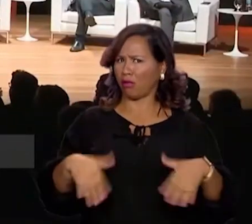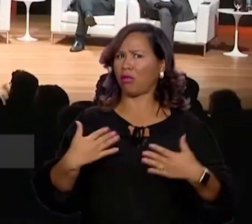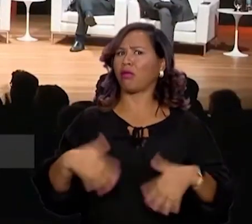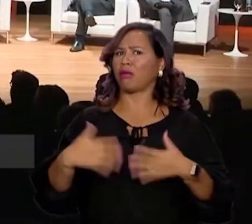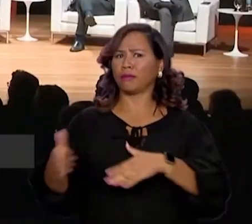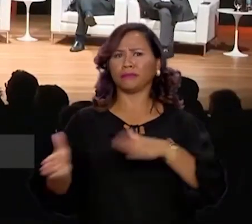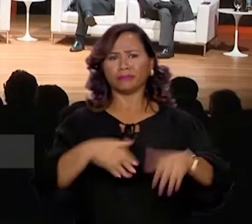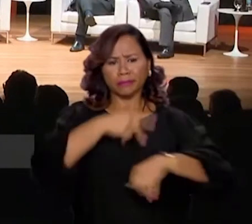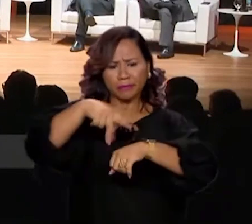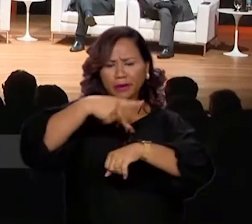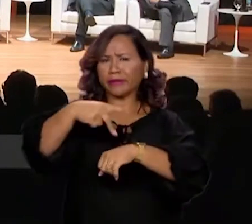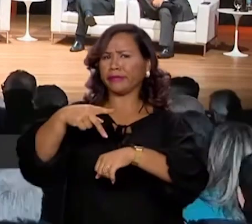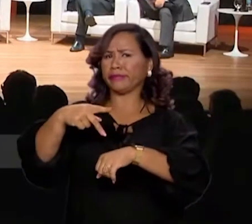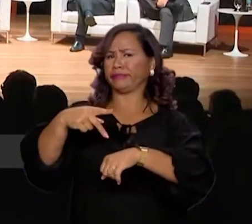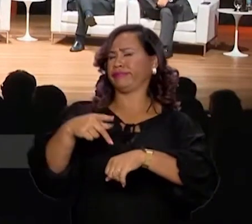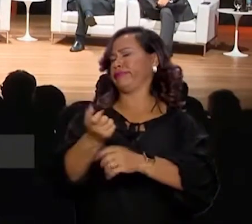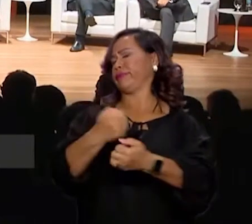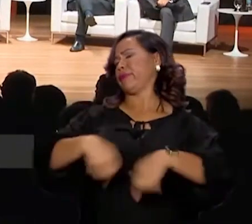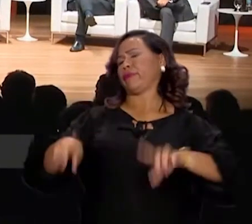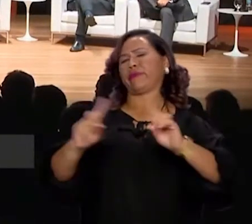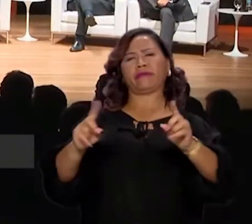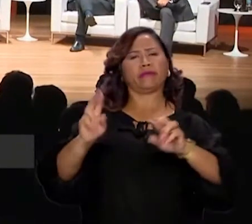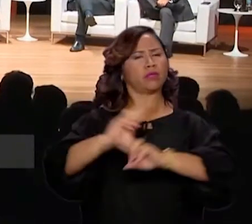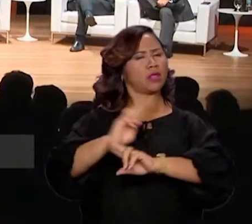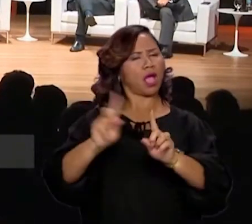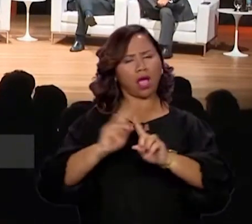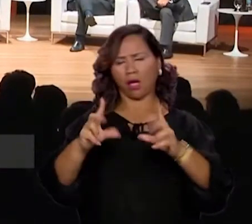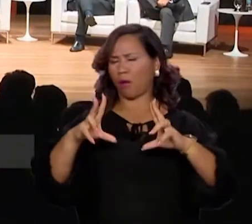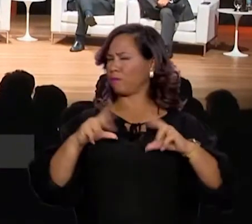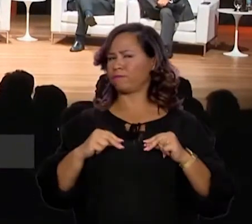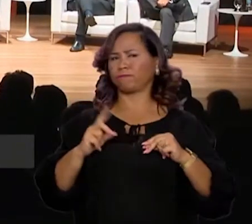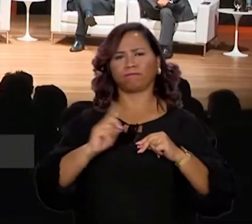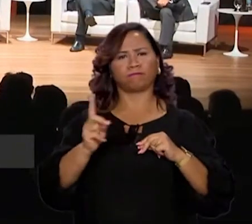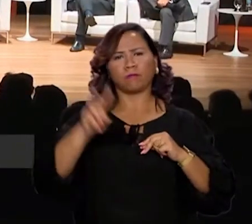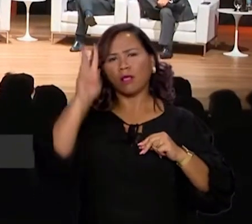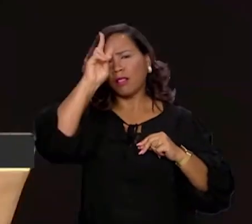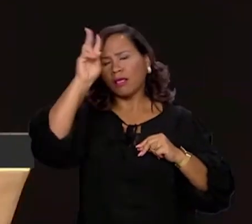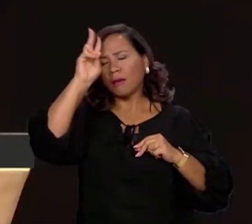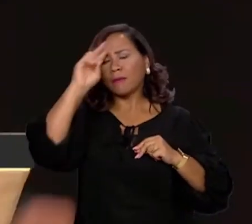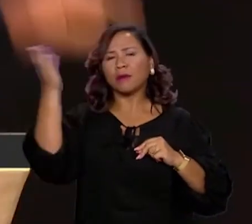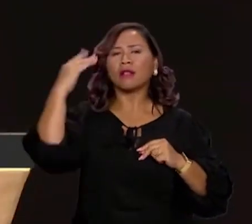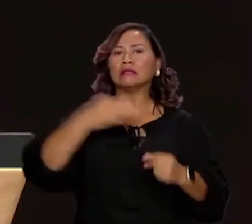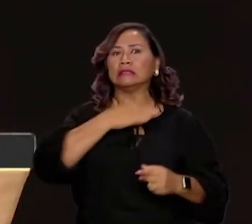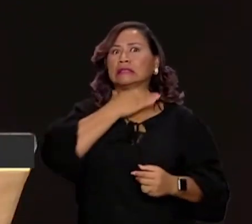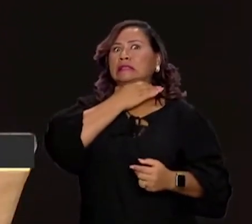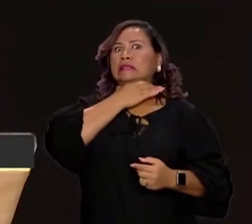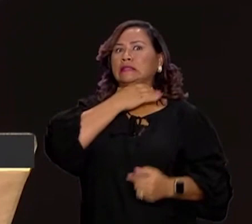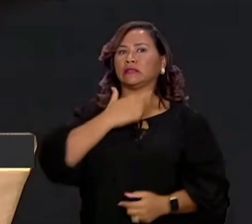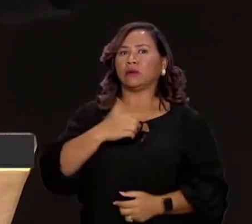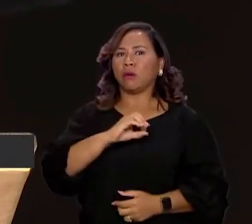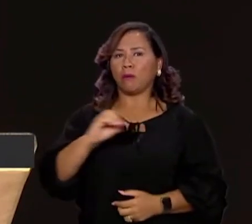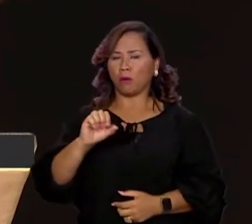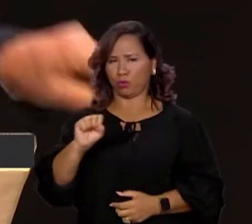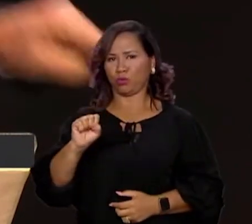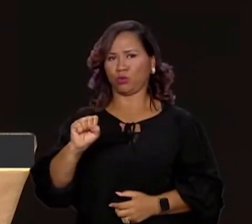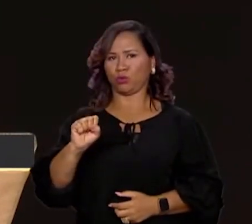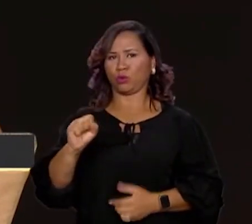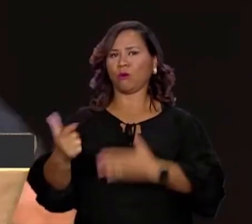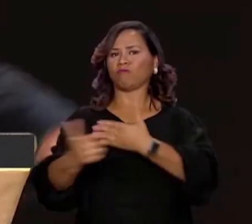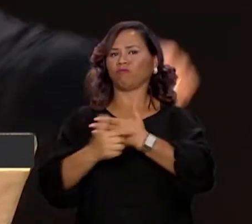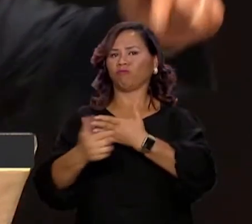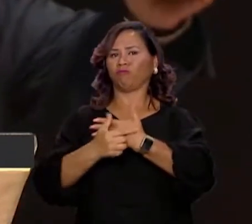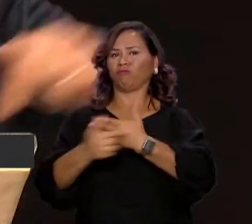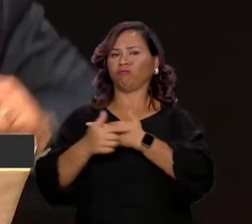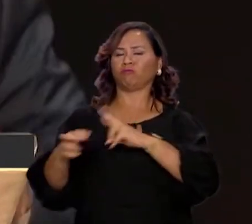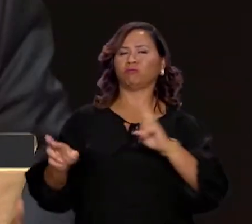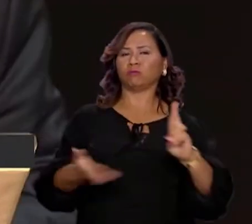não merece isso. Vocês estão lembrados na crise de 2008, o papel que o BNDES assumiu na